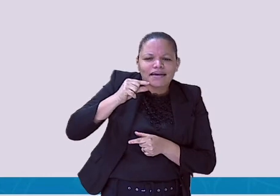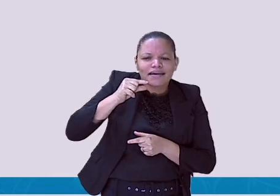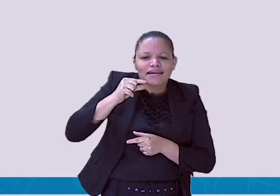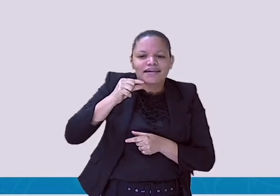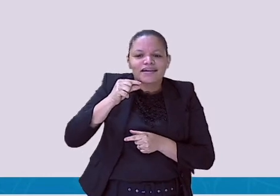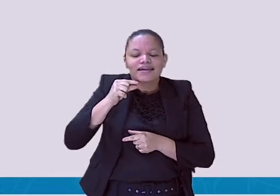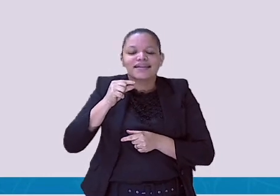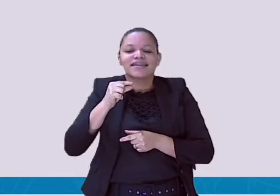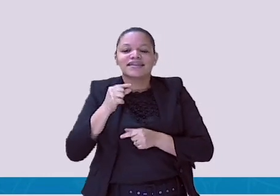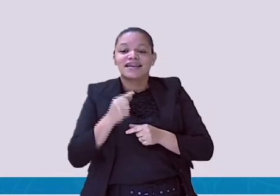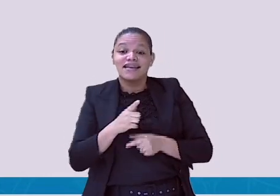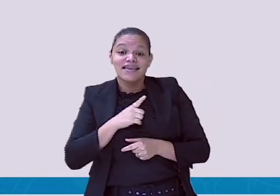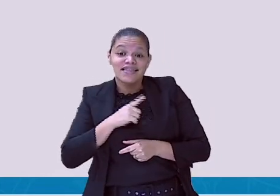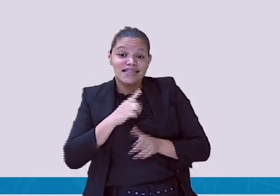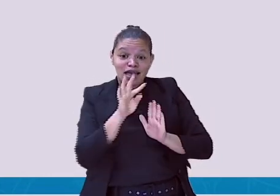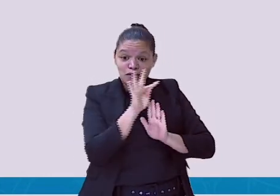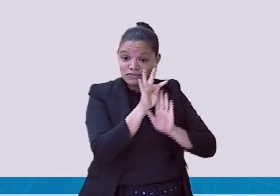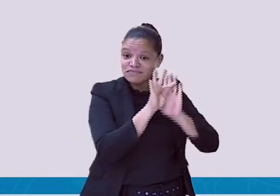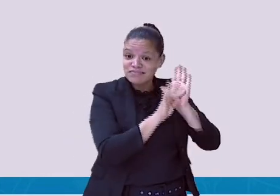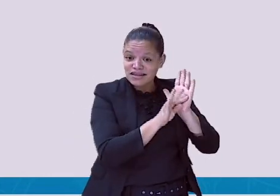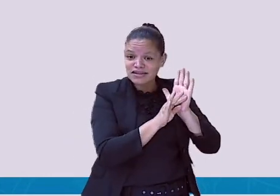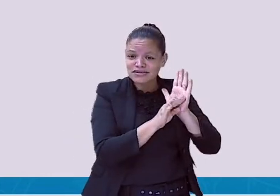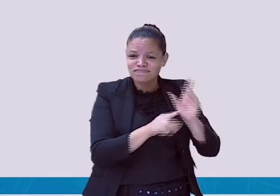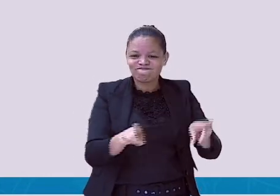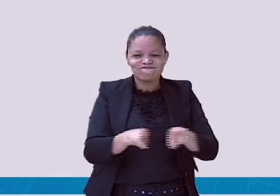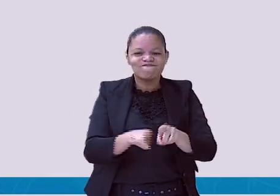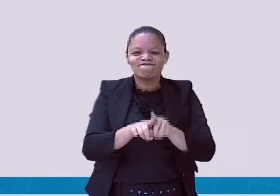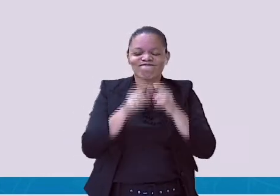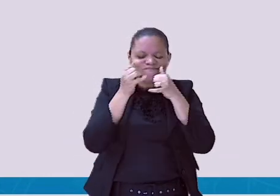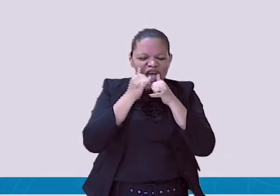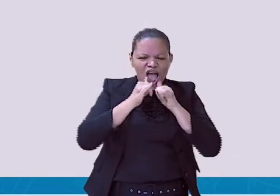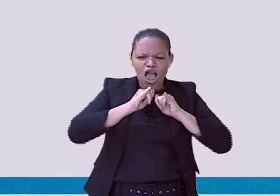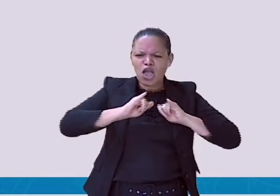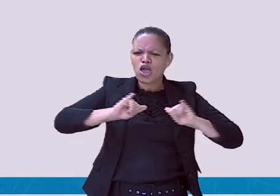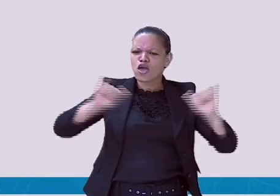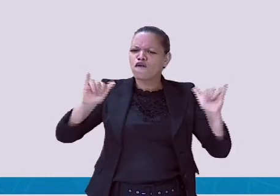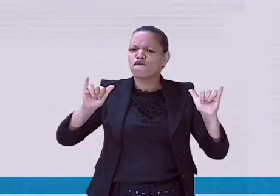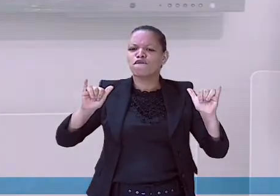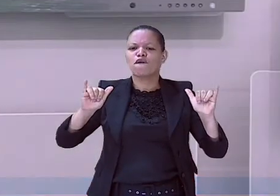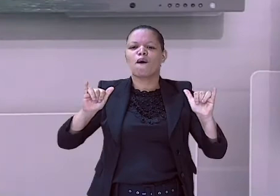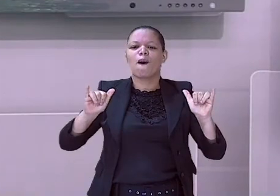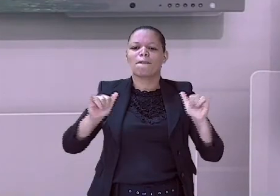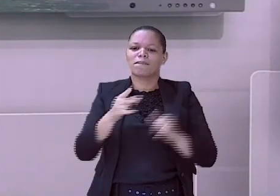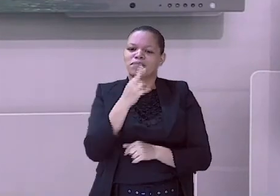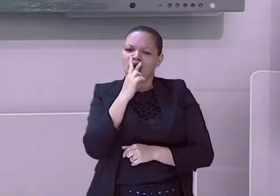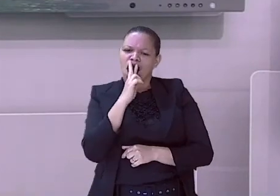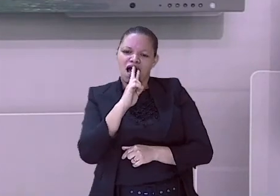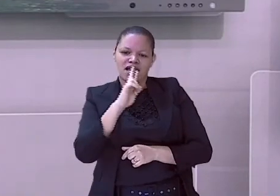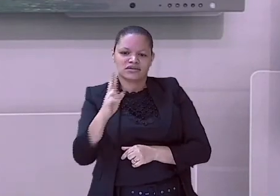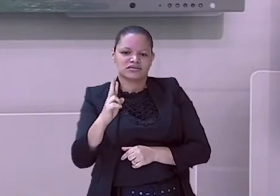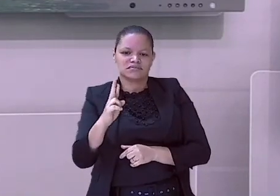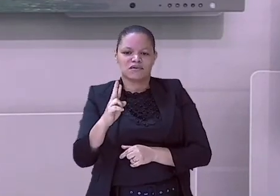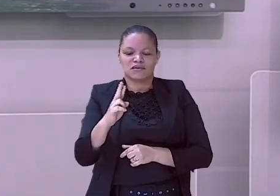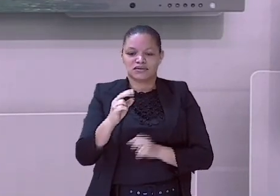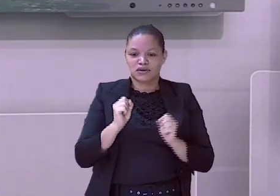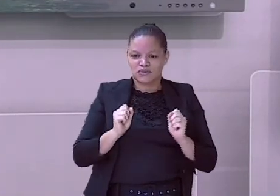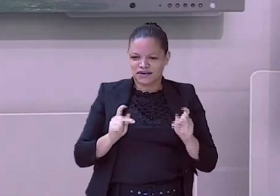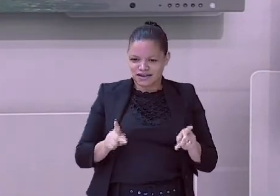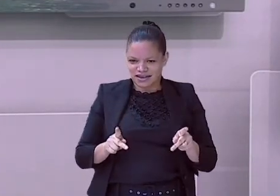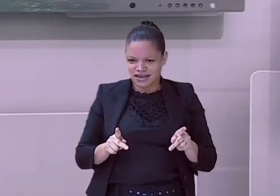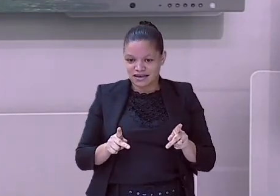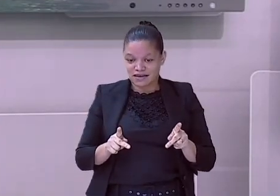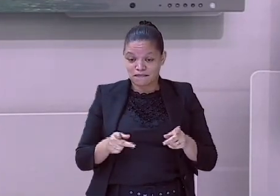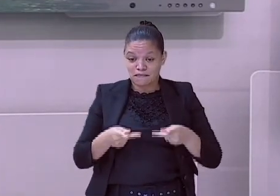também trazem uma informação. Então, se você marcou aí o projeto Pintaguá,